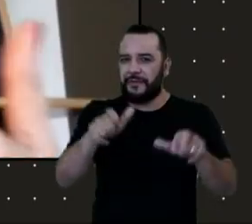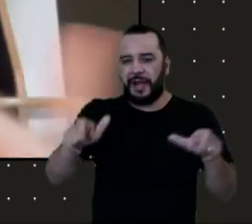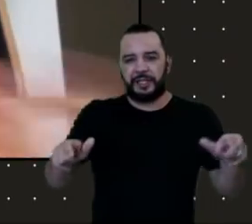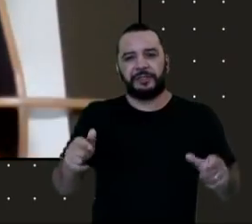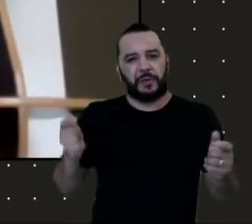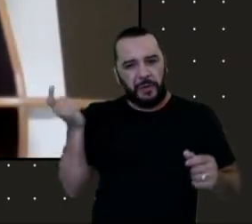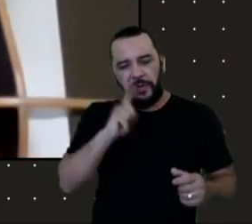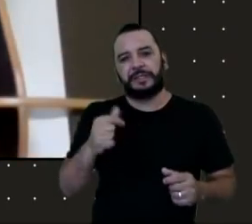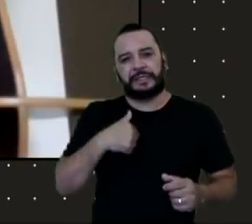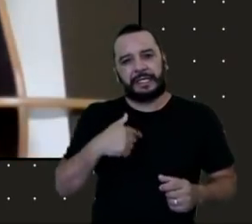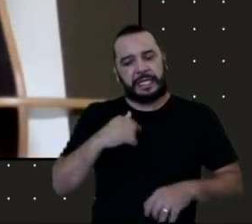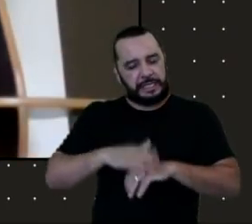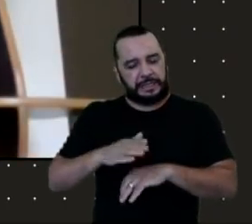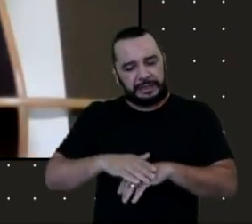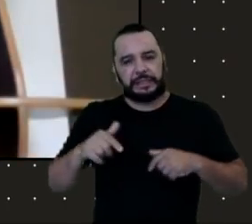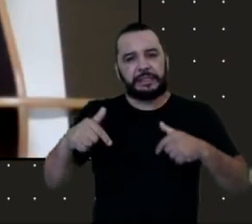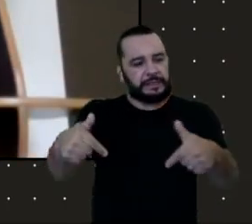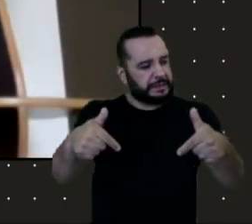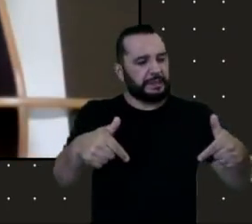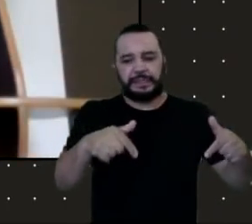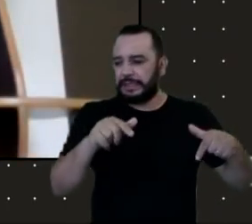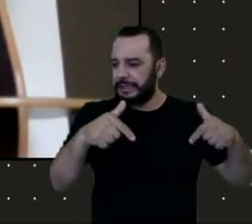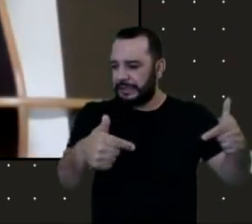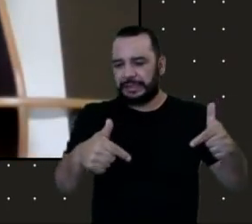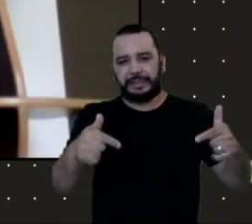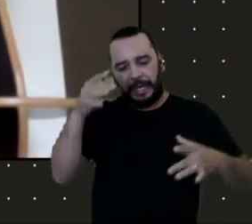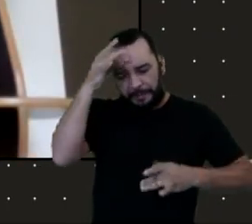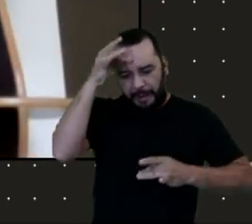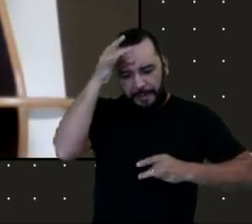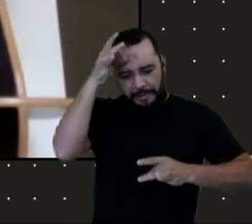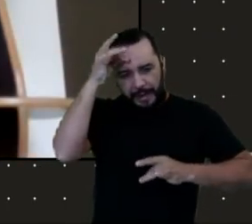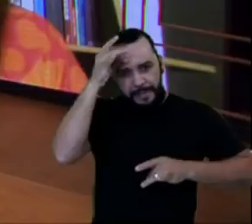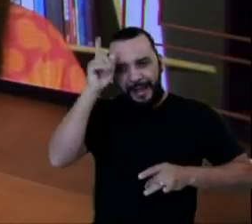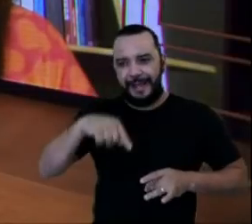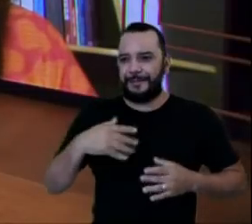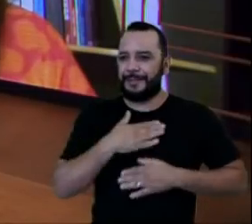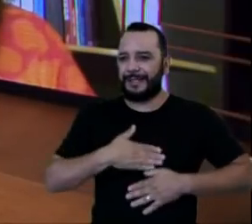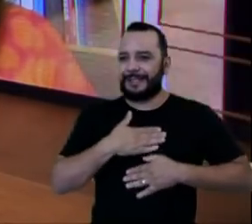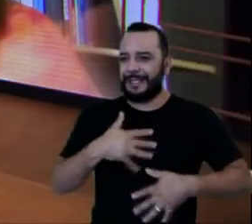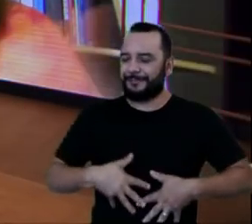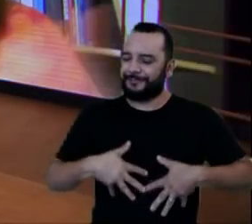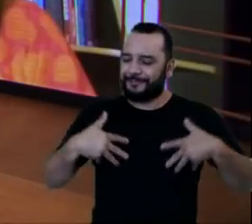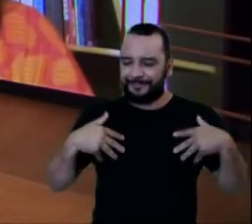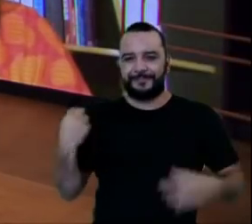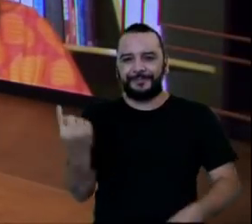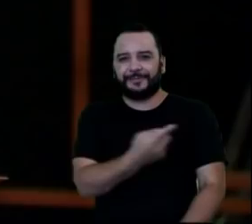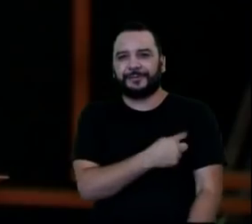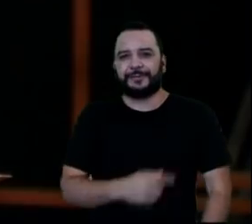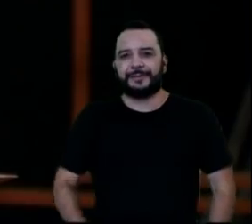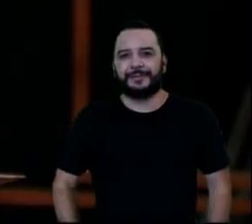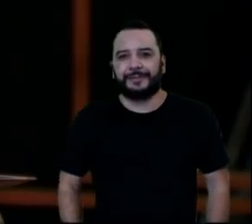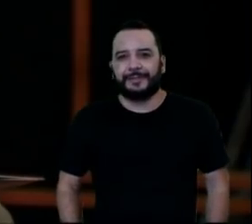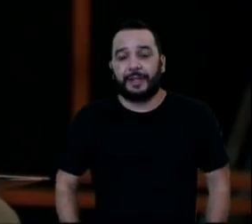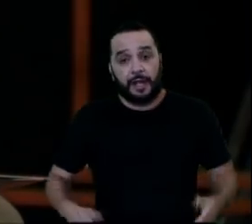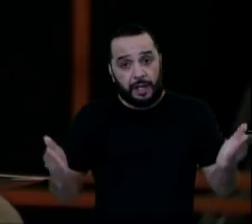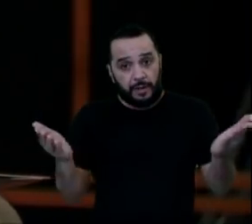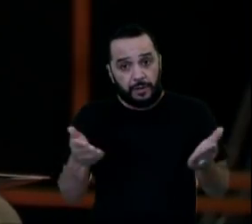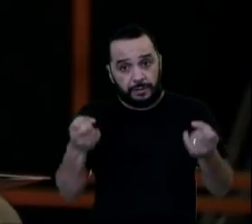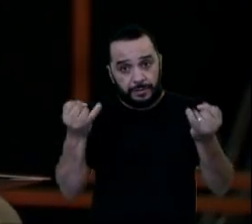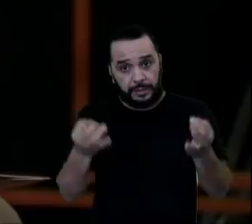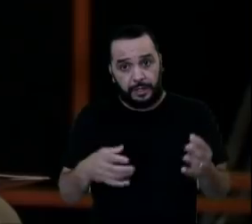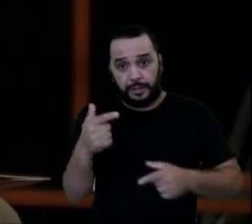do tempo, mergulhar num olhar histórico, bem contado, um olhar